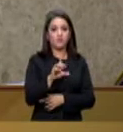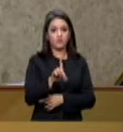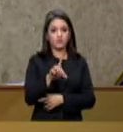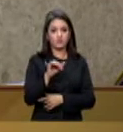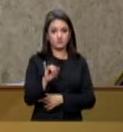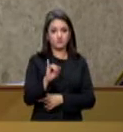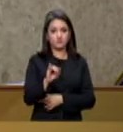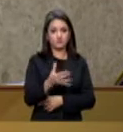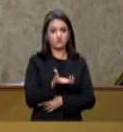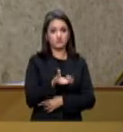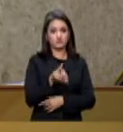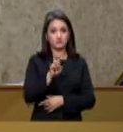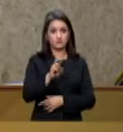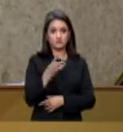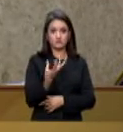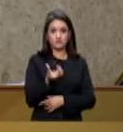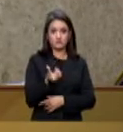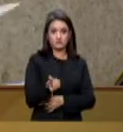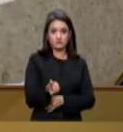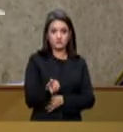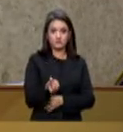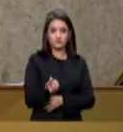constitucionalidade 6536,